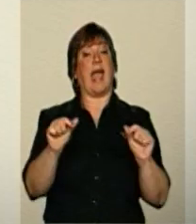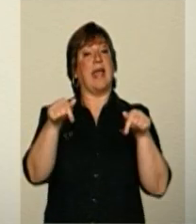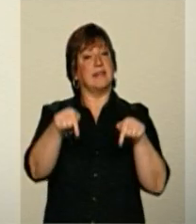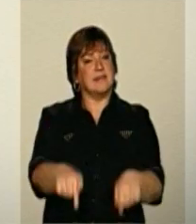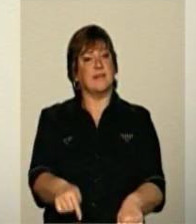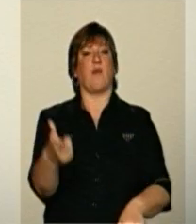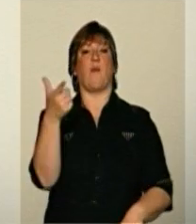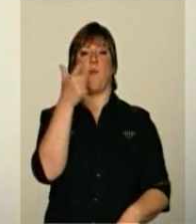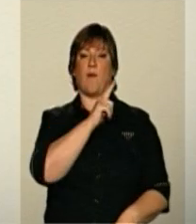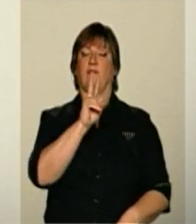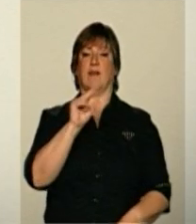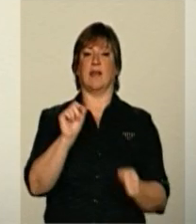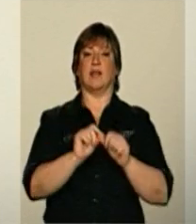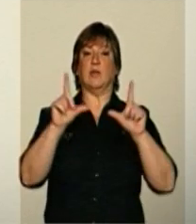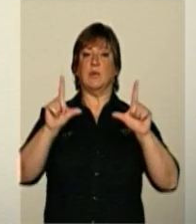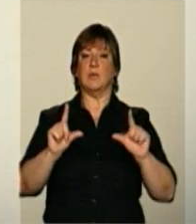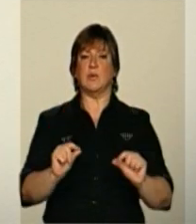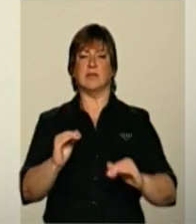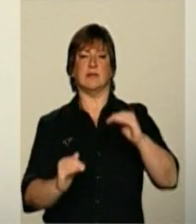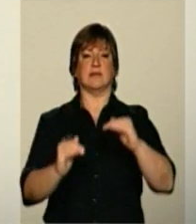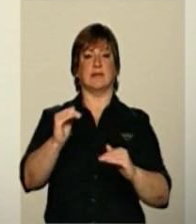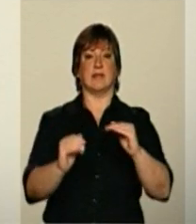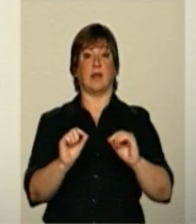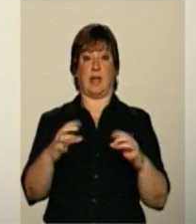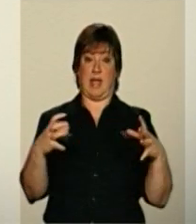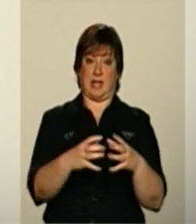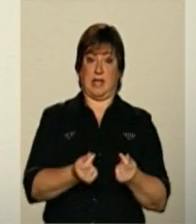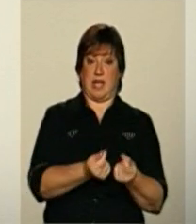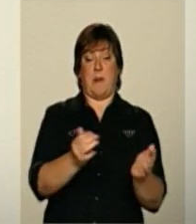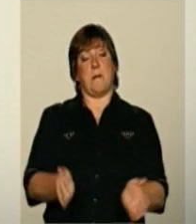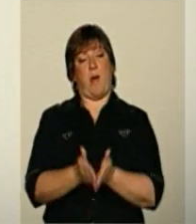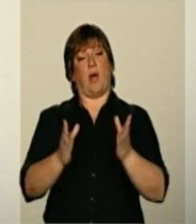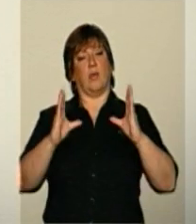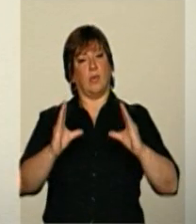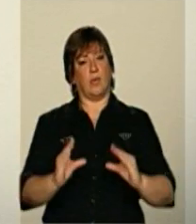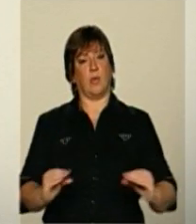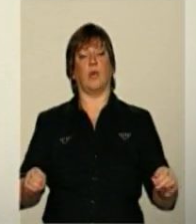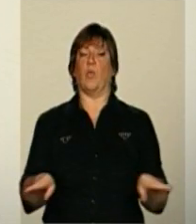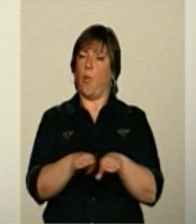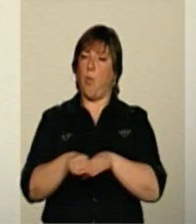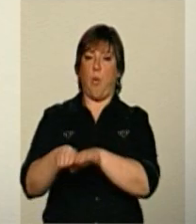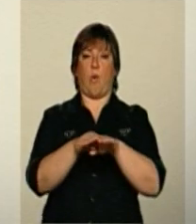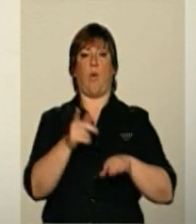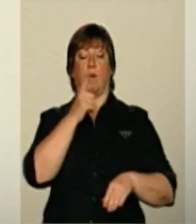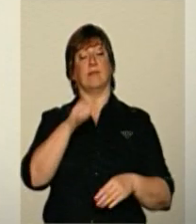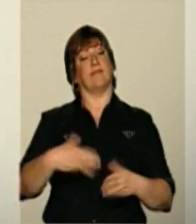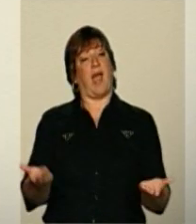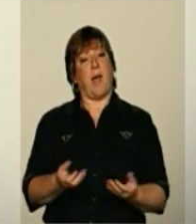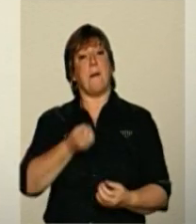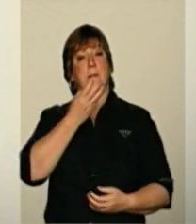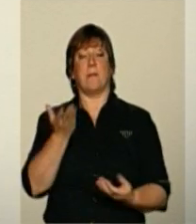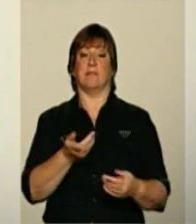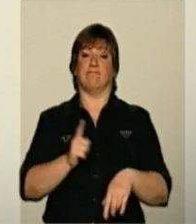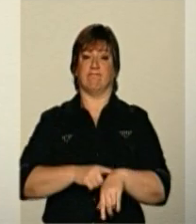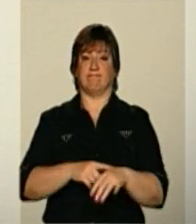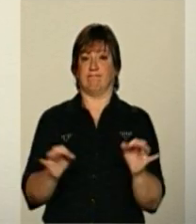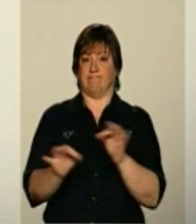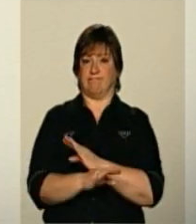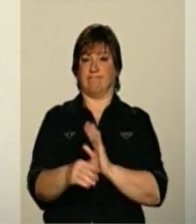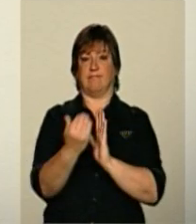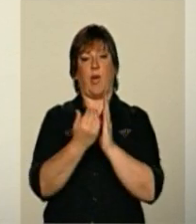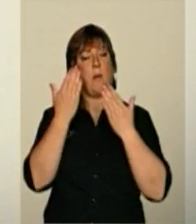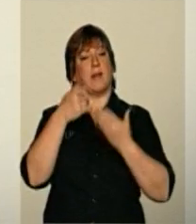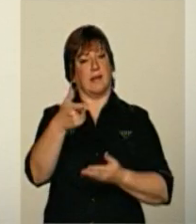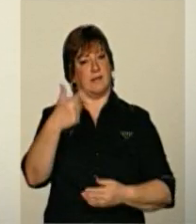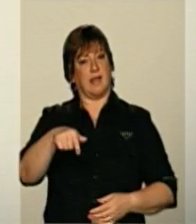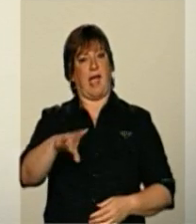assim vamos reduzir as desigualdades entre ricos e pobres presidenta a conversa tá boa mas infelizmente Nosso Tempo Hoje acabou